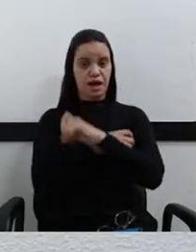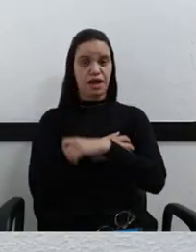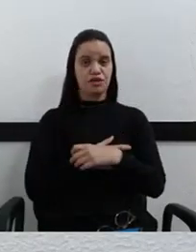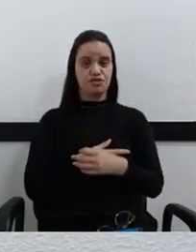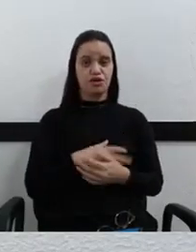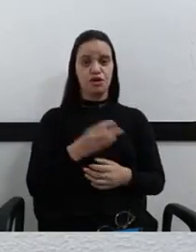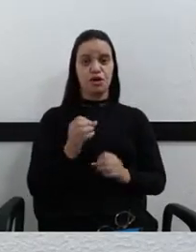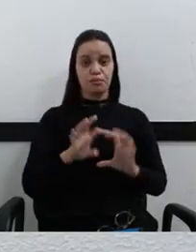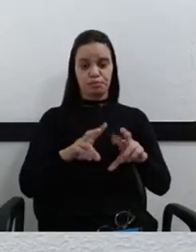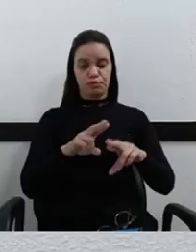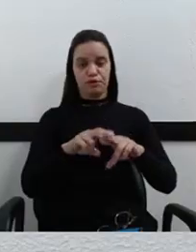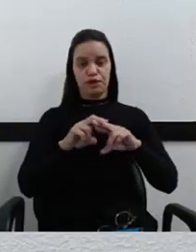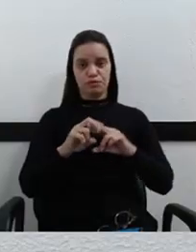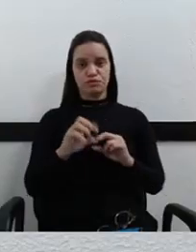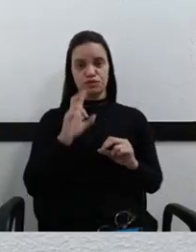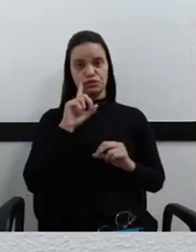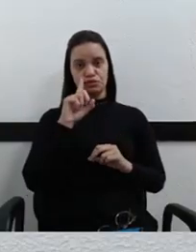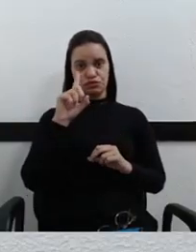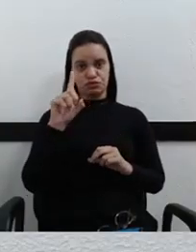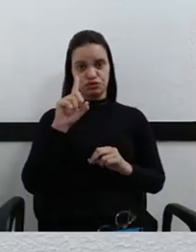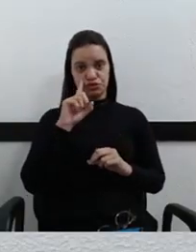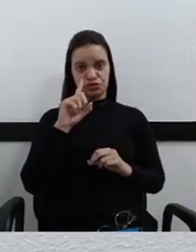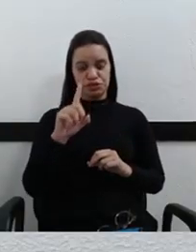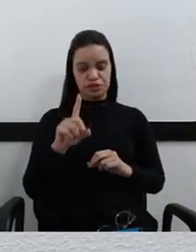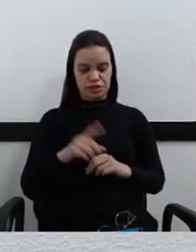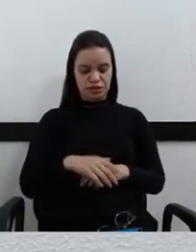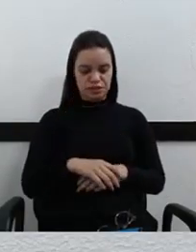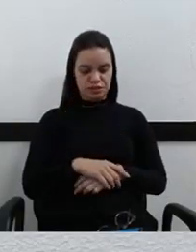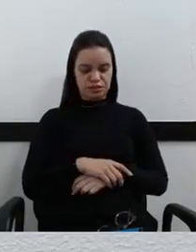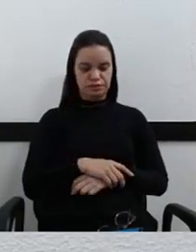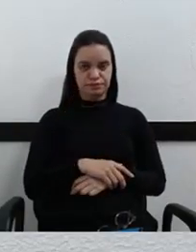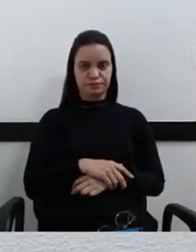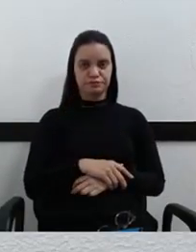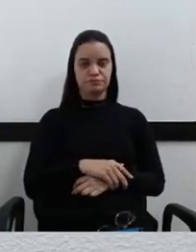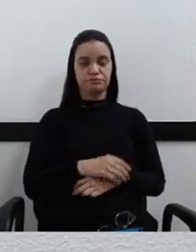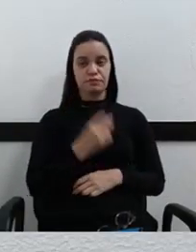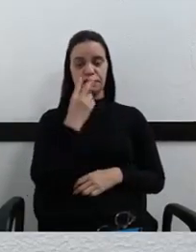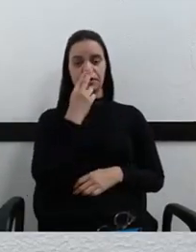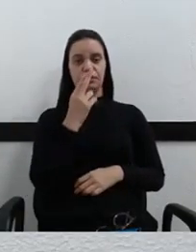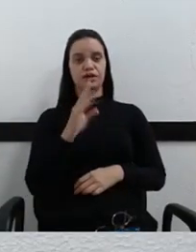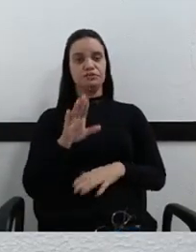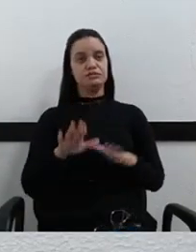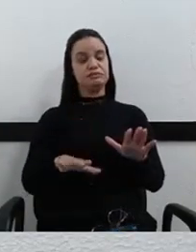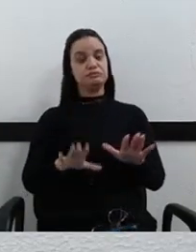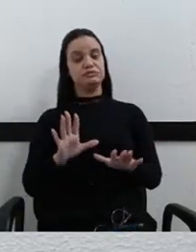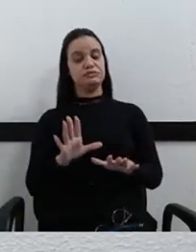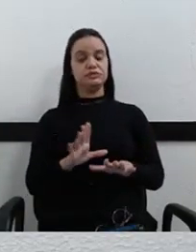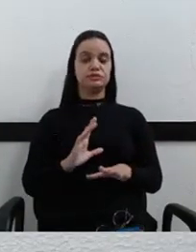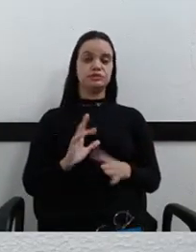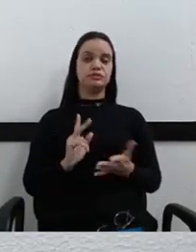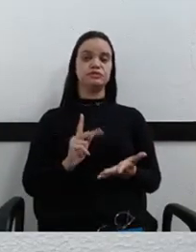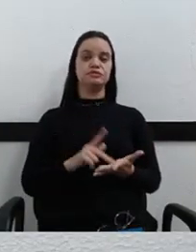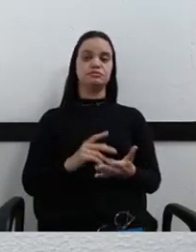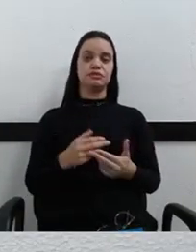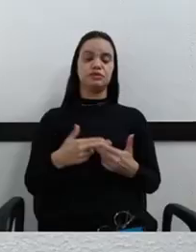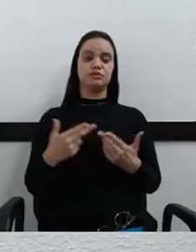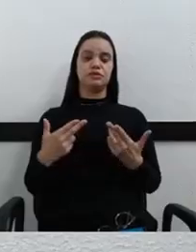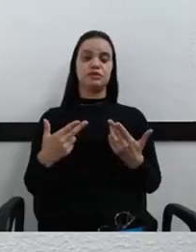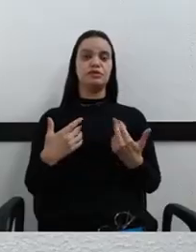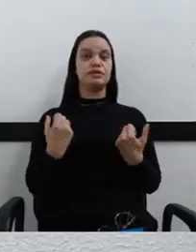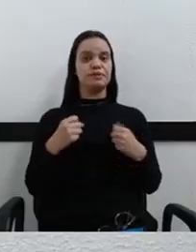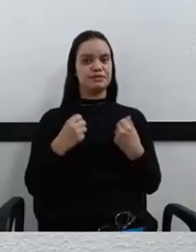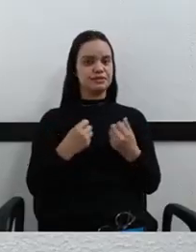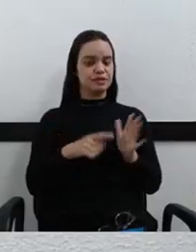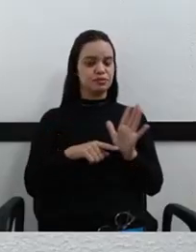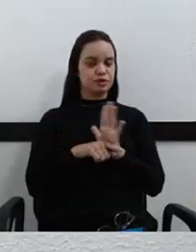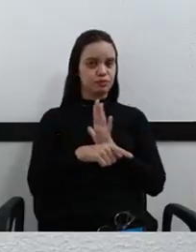de dias por conta dessa proibição do duplo indeferimento. Acho que talvez seja, de fato, uma questão a ser